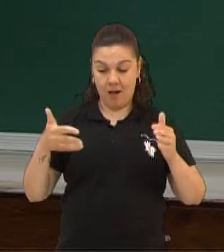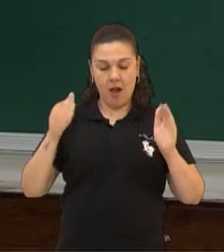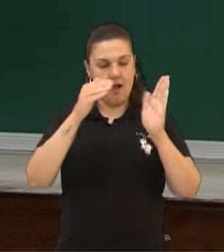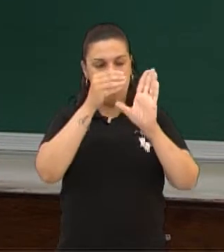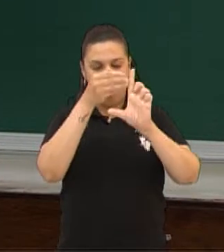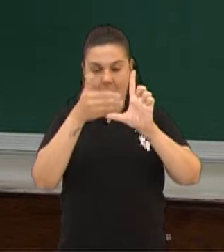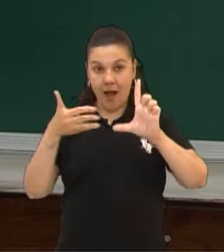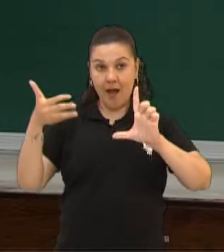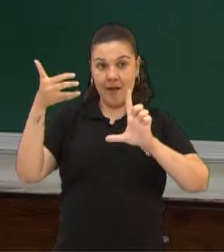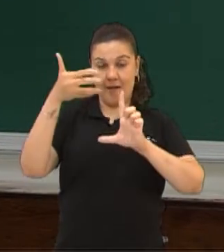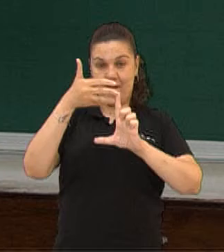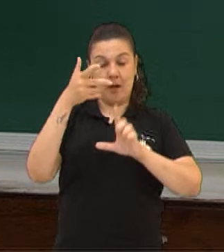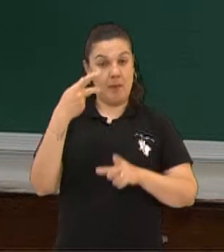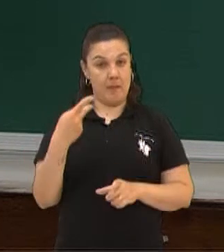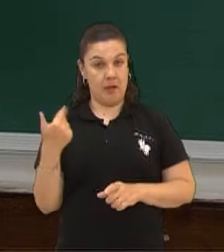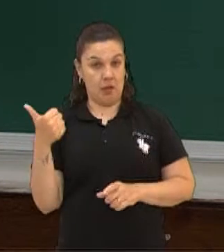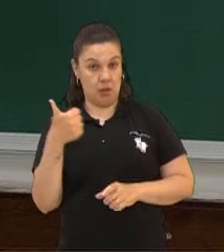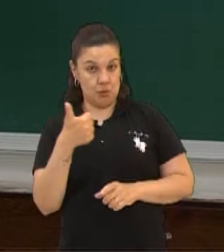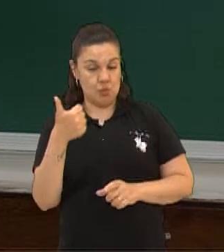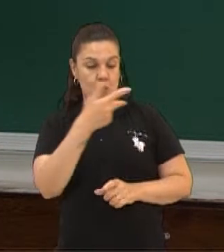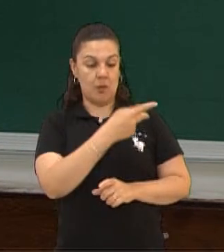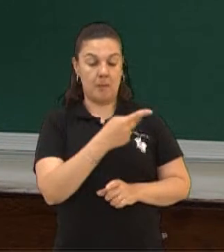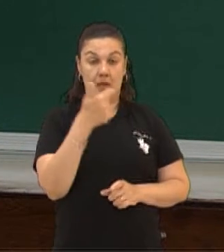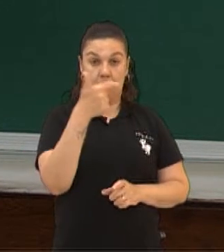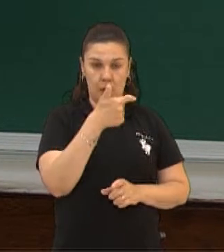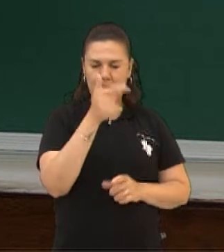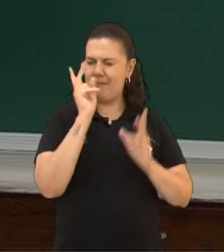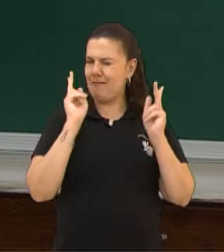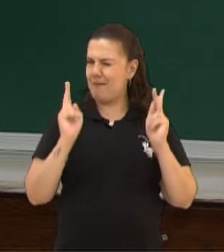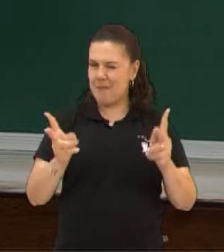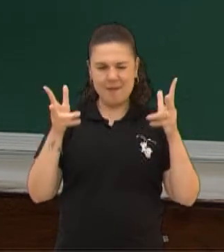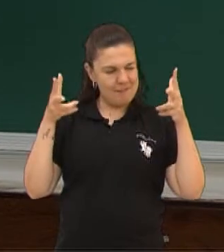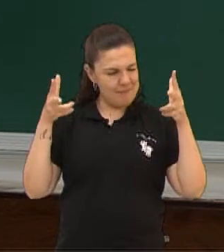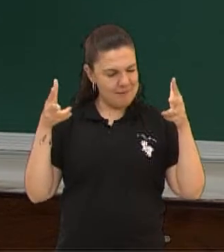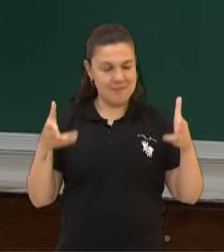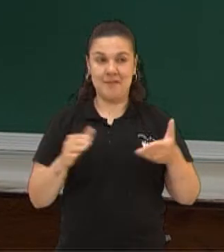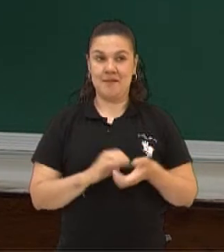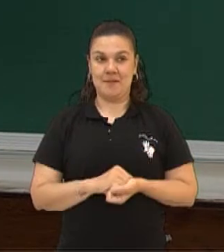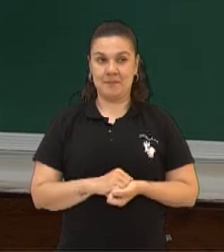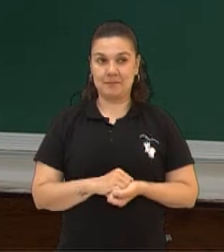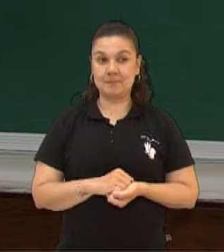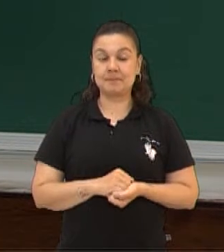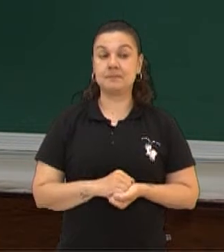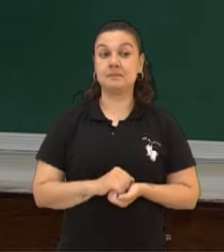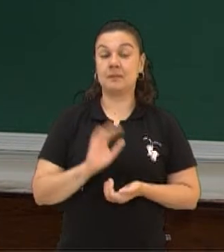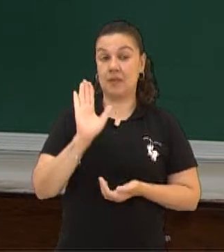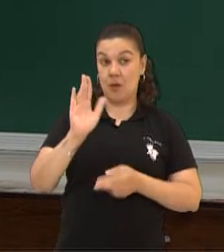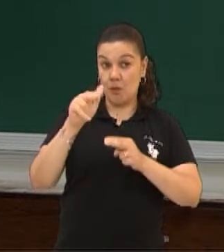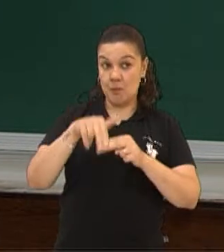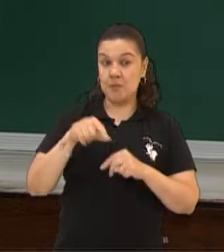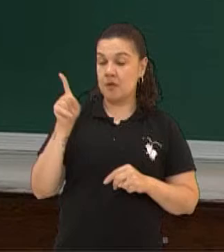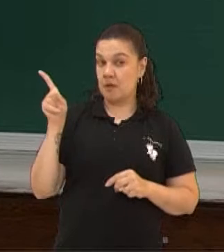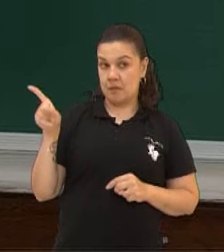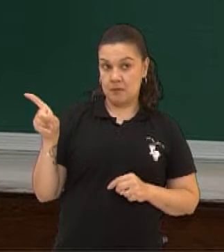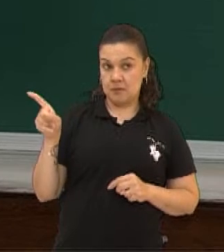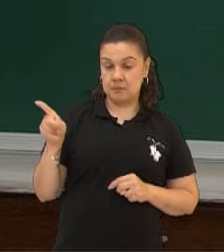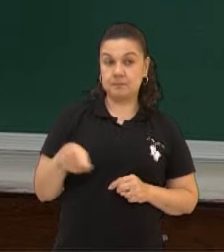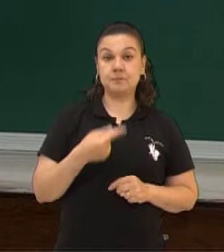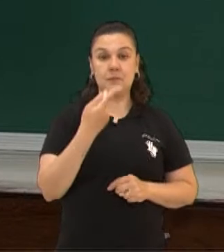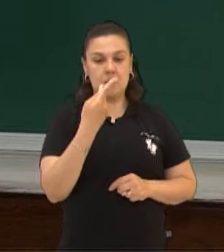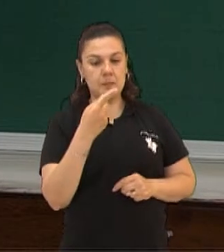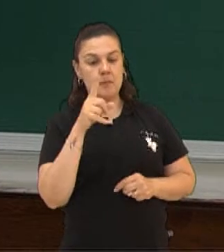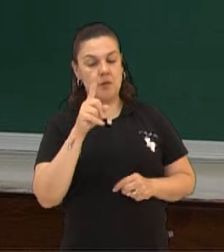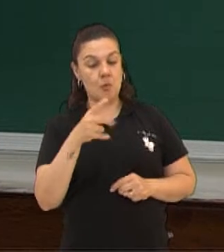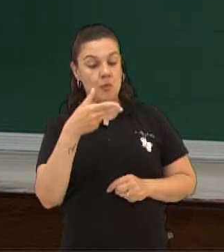1 e a área da parede 2 vão ser iguais. Elas vão ter a mesma medida. Por isso, a prof colocou P1 igual